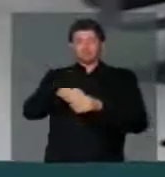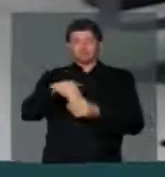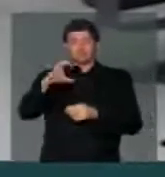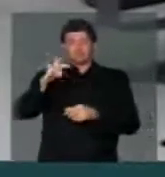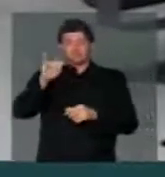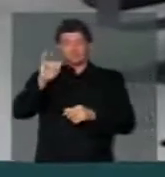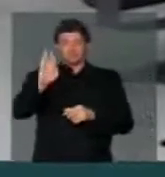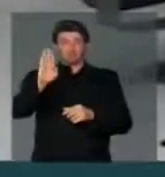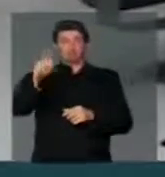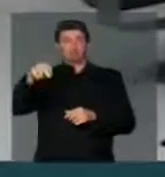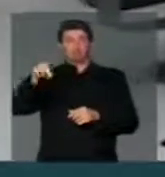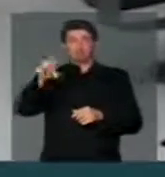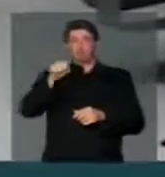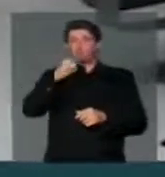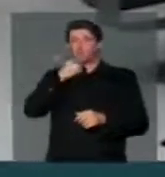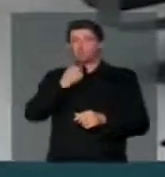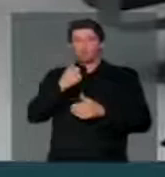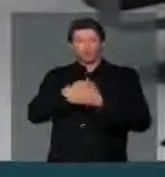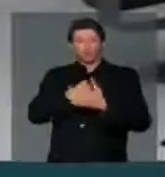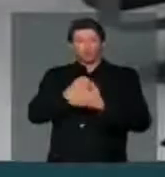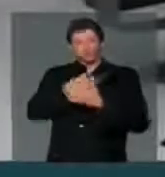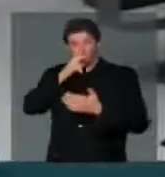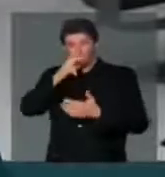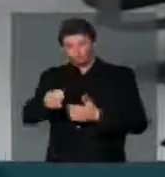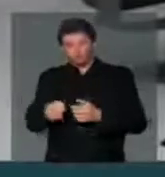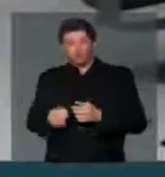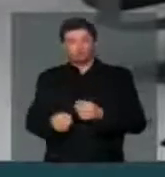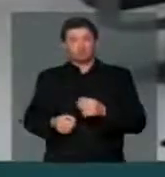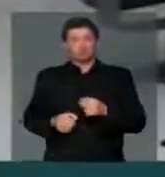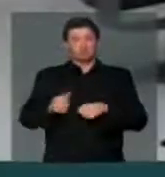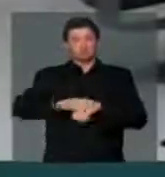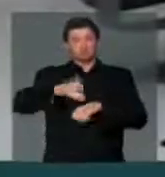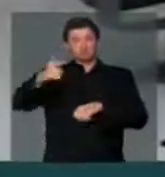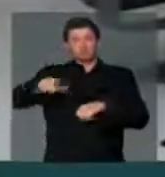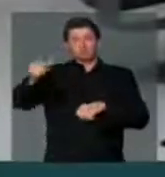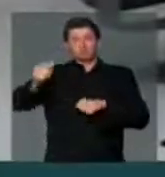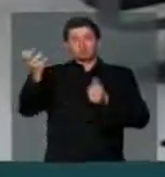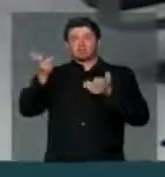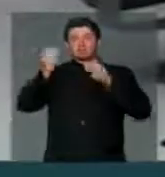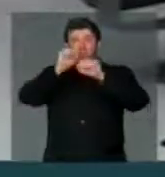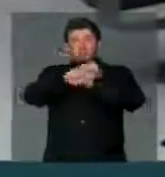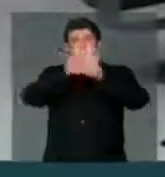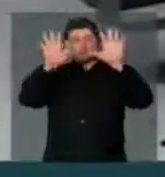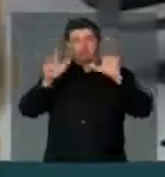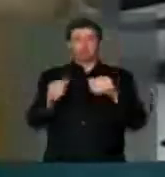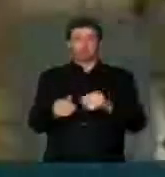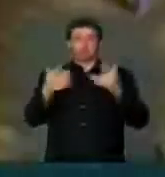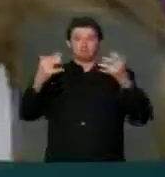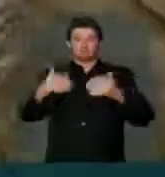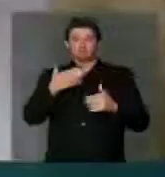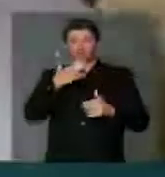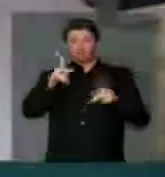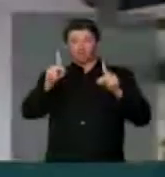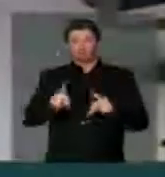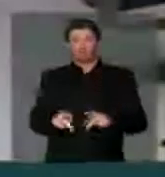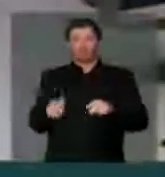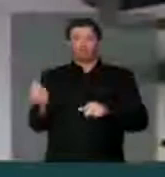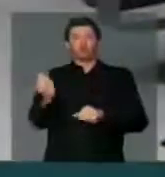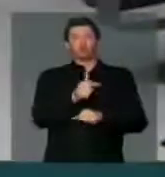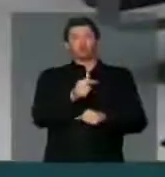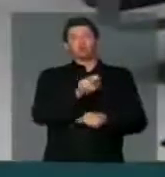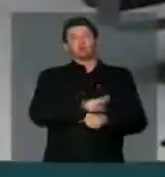do BNDES, um homem lutador que busca cada vez mais o esclarecimento para a população do que